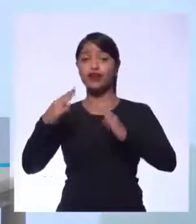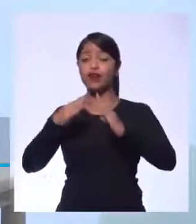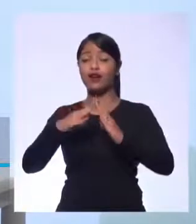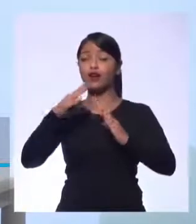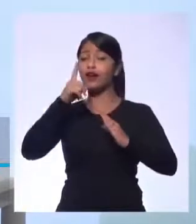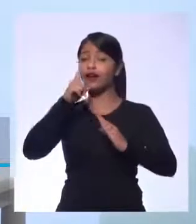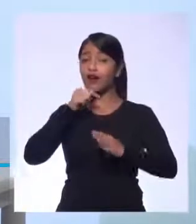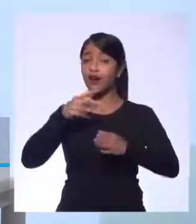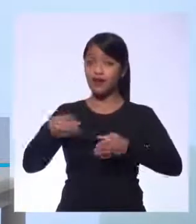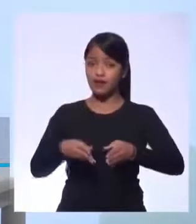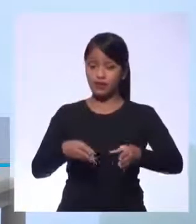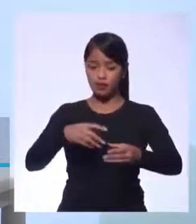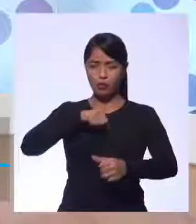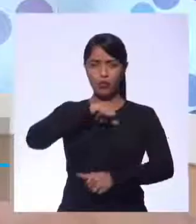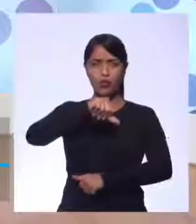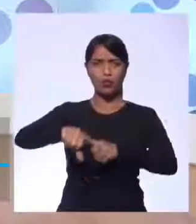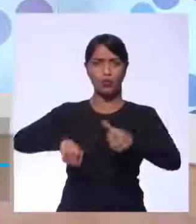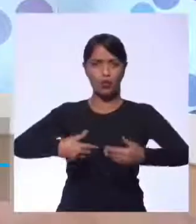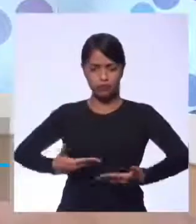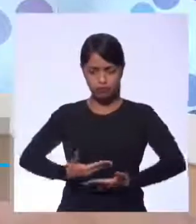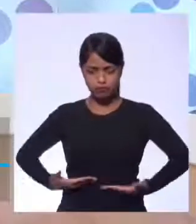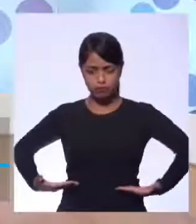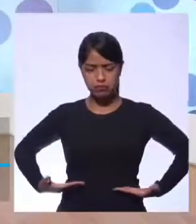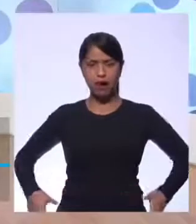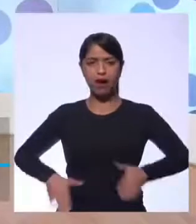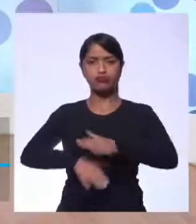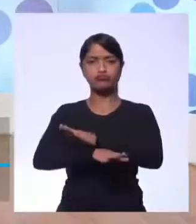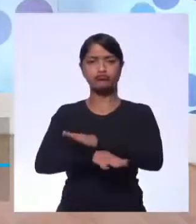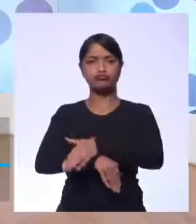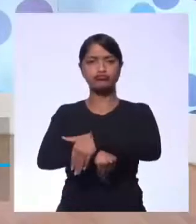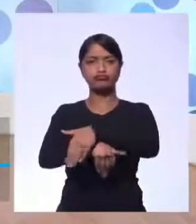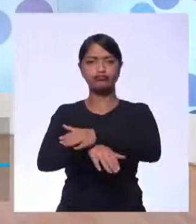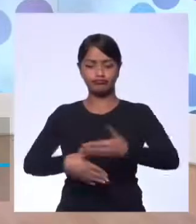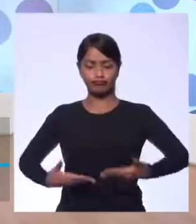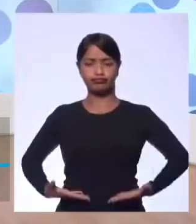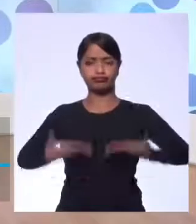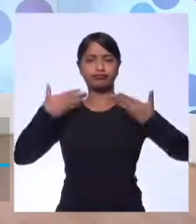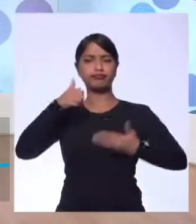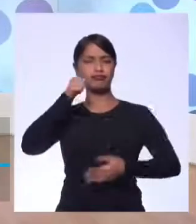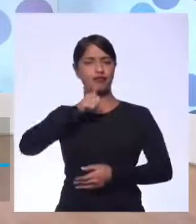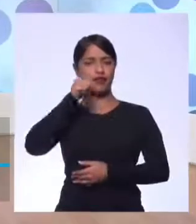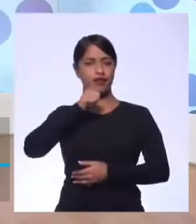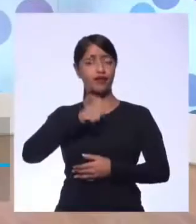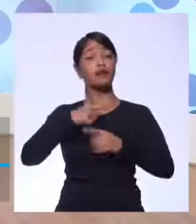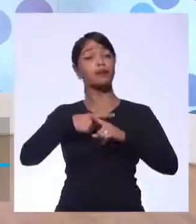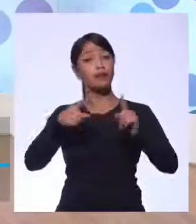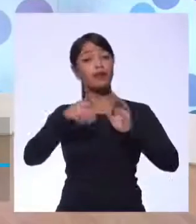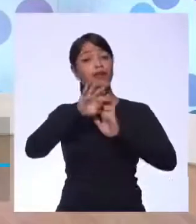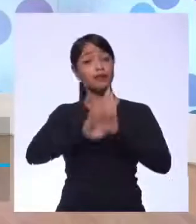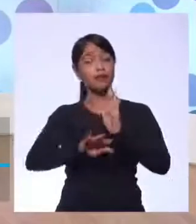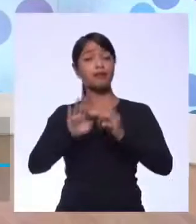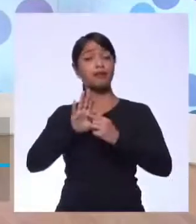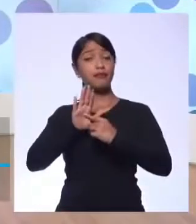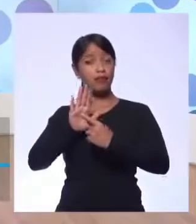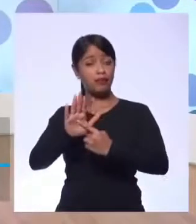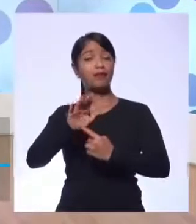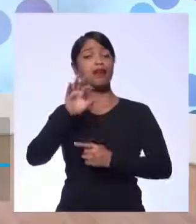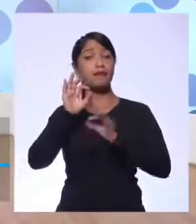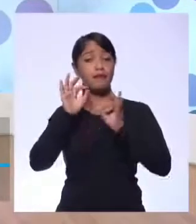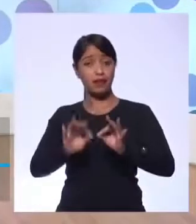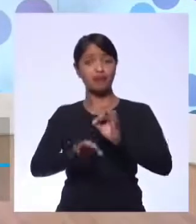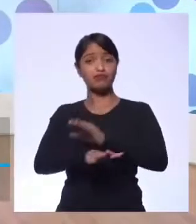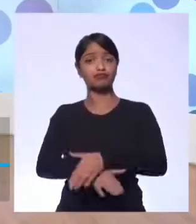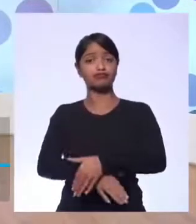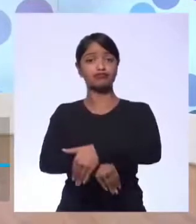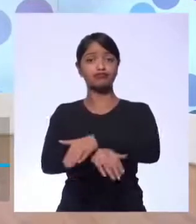mulher. Mas o texto já apresenta ela no mar com a cauda ali, tomando um sol ali, Sim. que ela é uma sereia de Yuri,